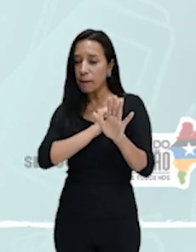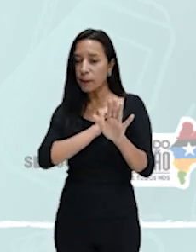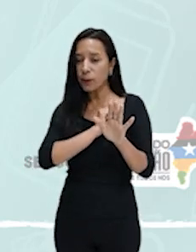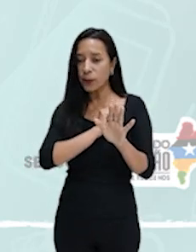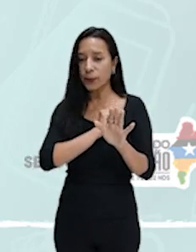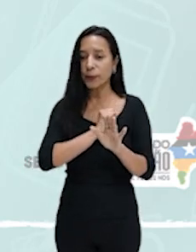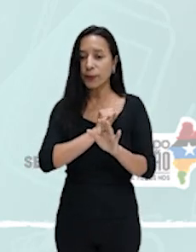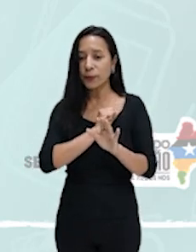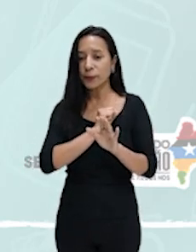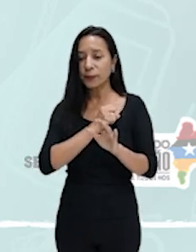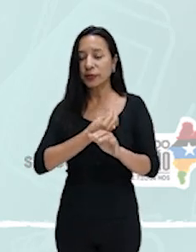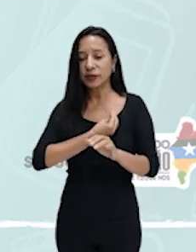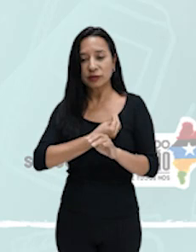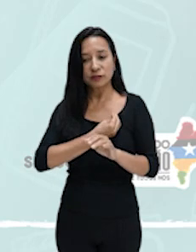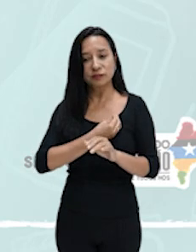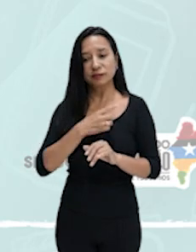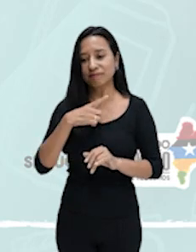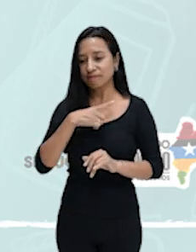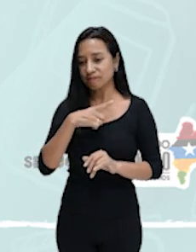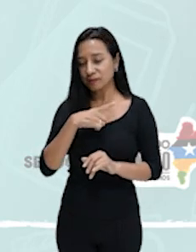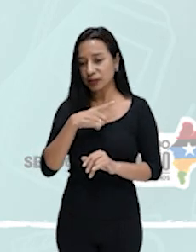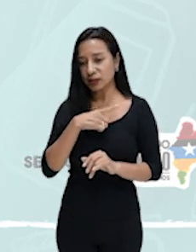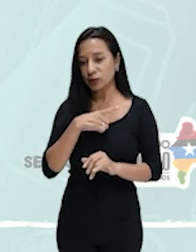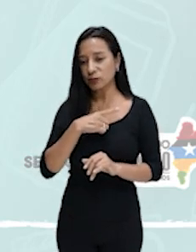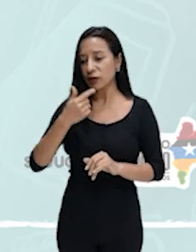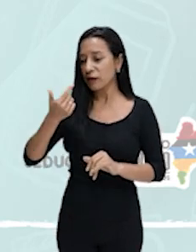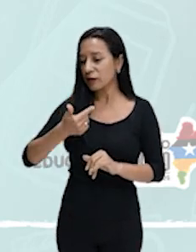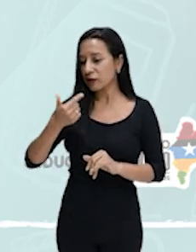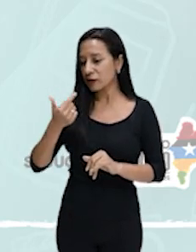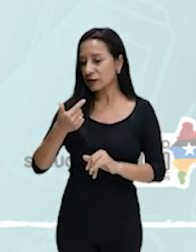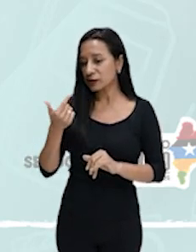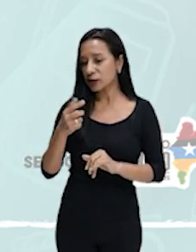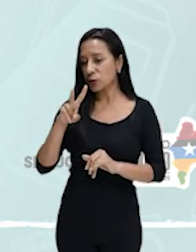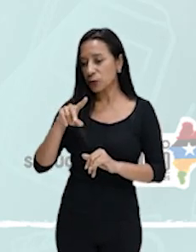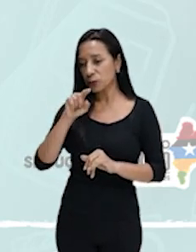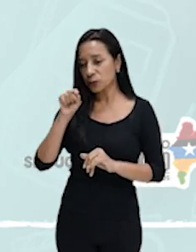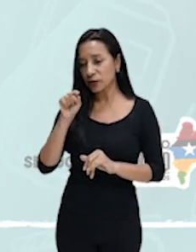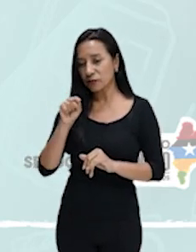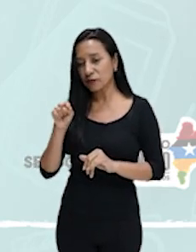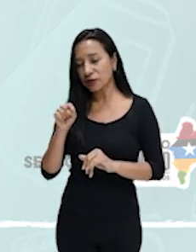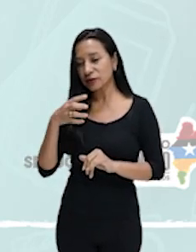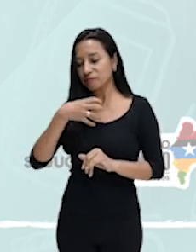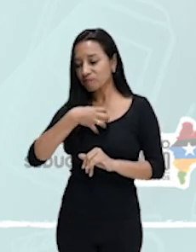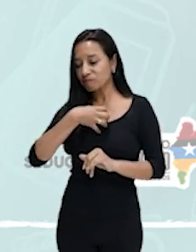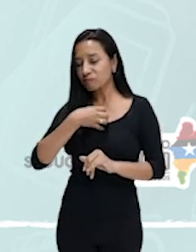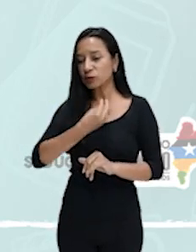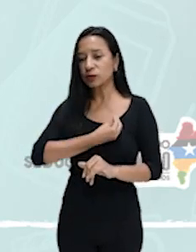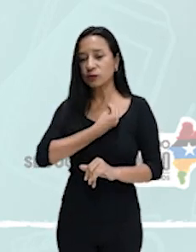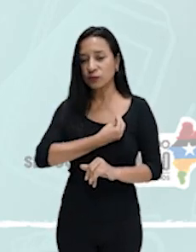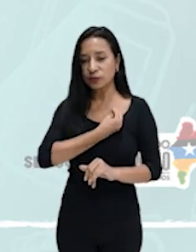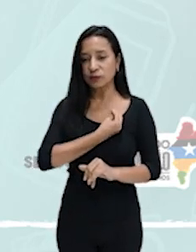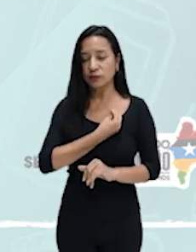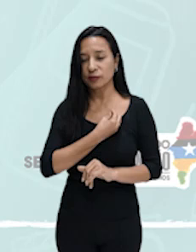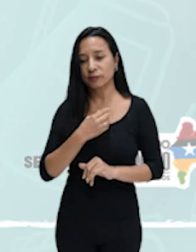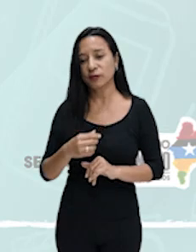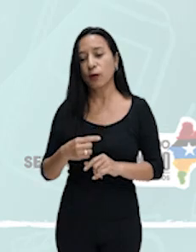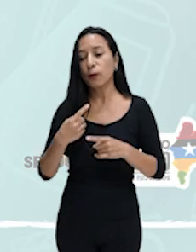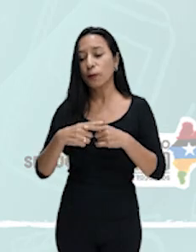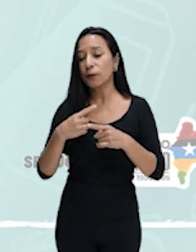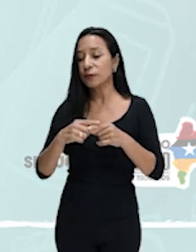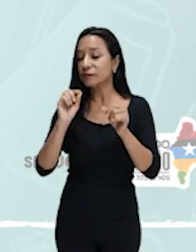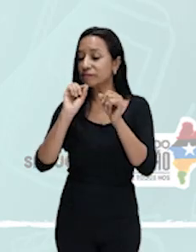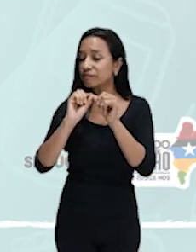Já pela segunda vez, uma tragédia na vida dela, e ela ainda se sentia viva através da